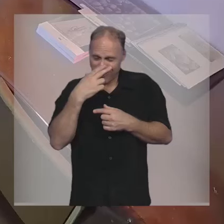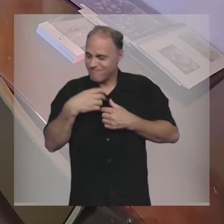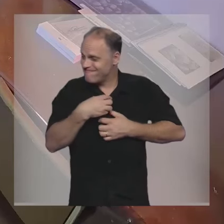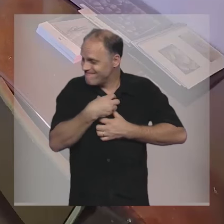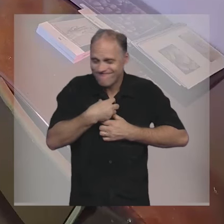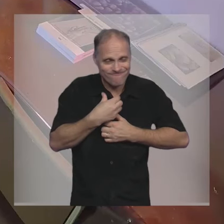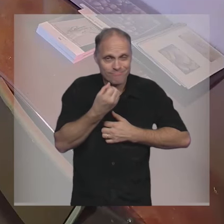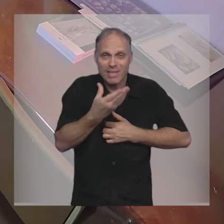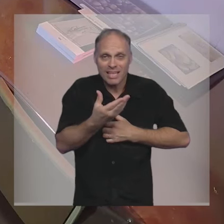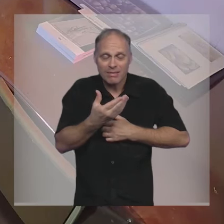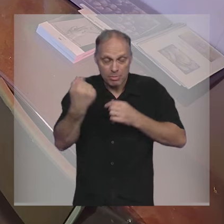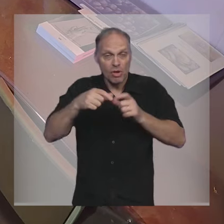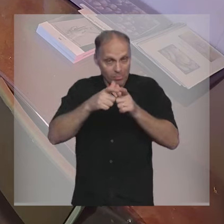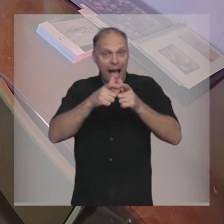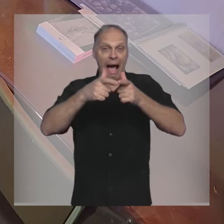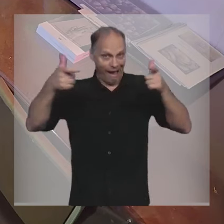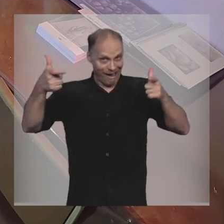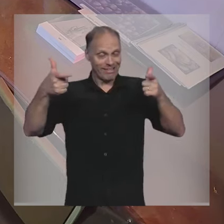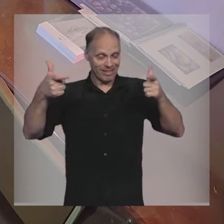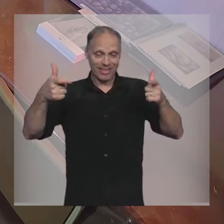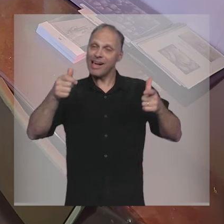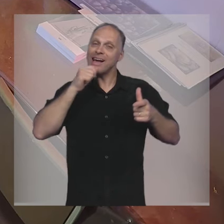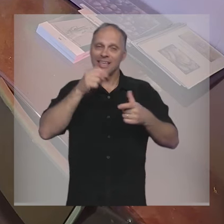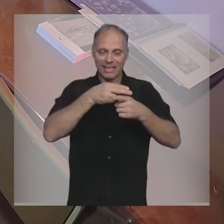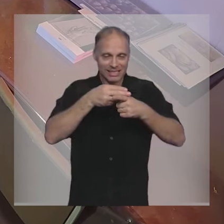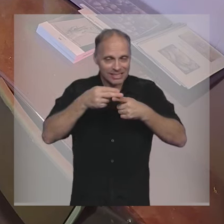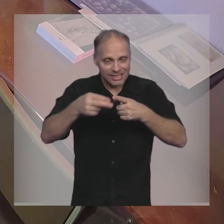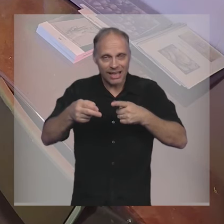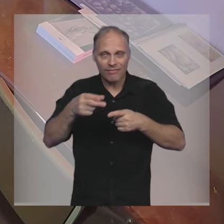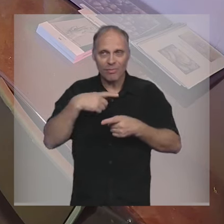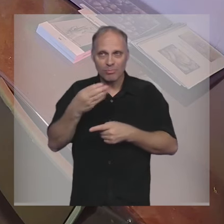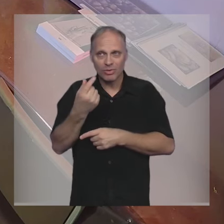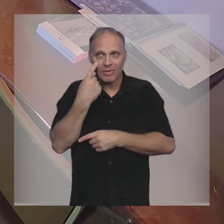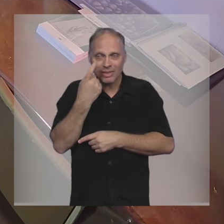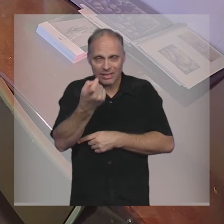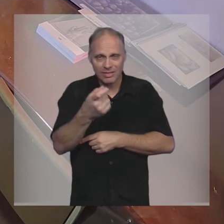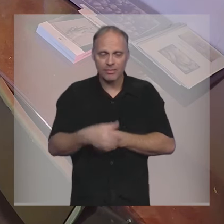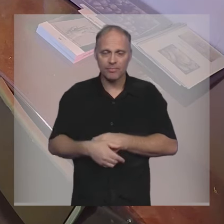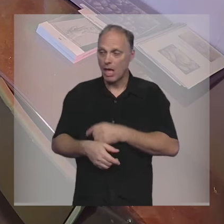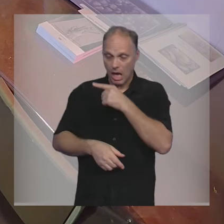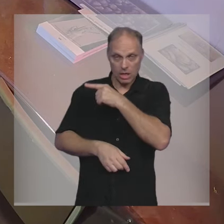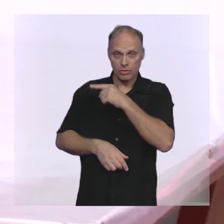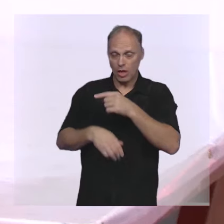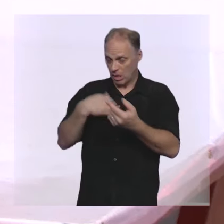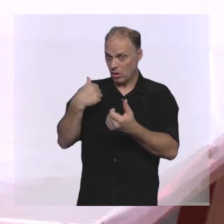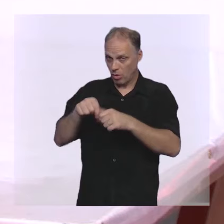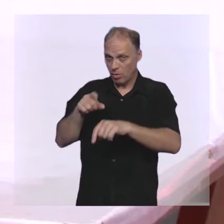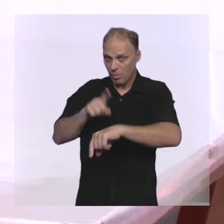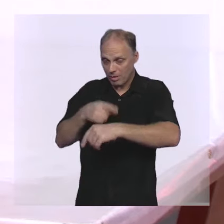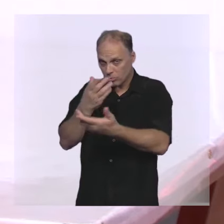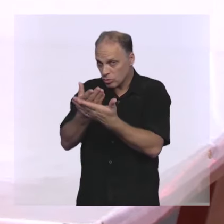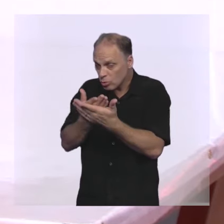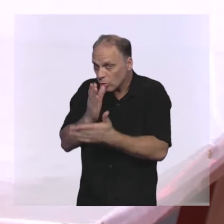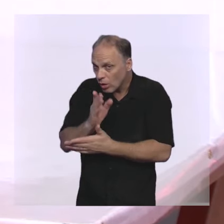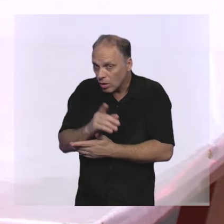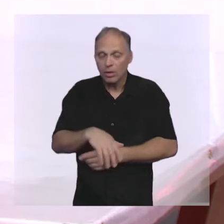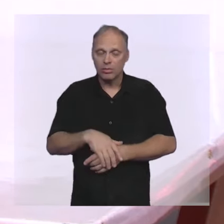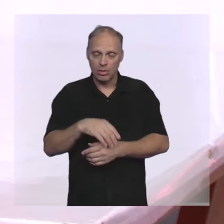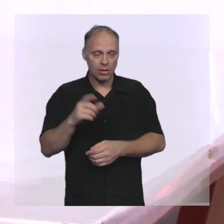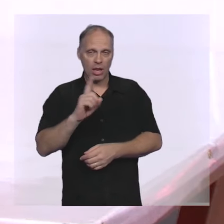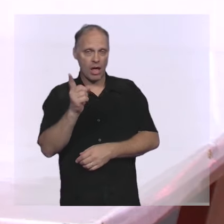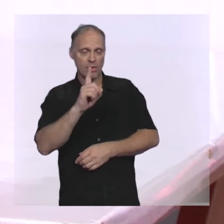pequeno. Daí essa série foi bem interessante. E isso enquanto a senhora estava estudando?